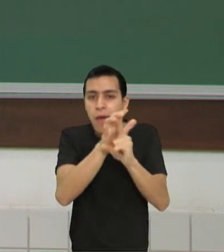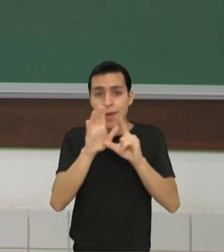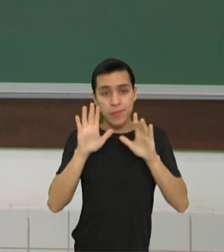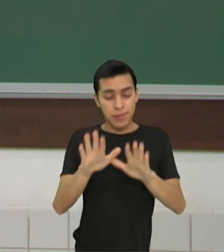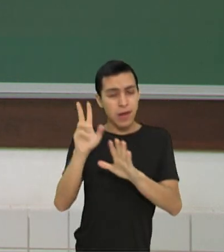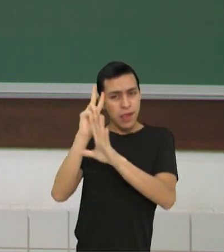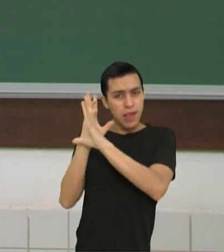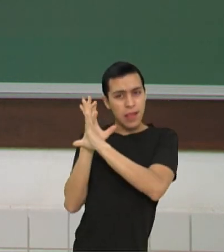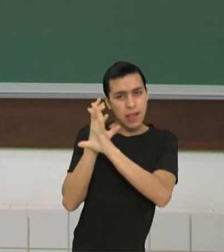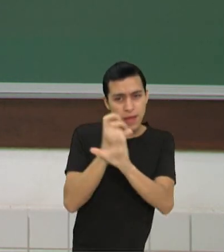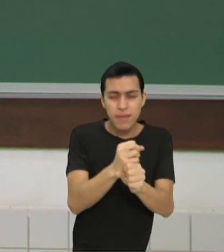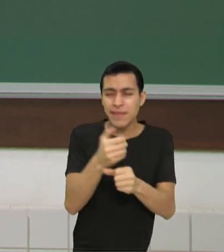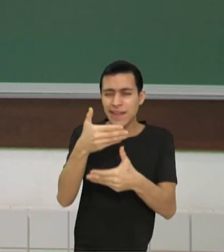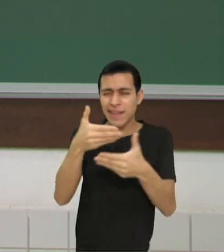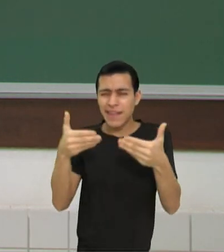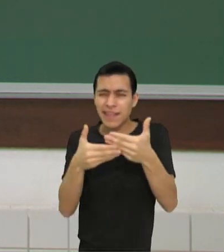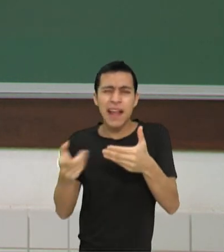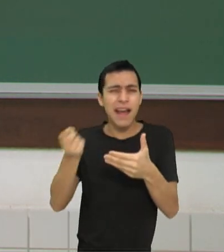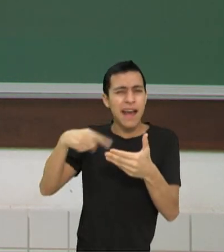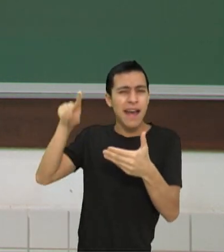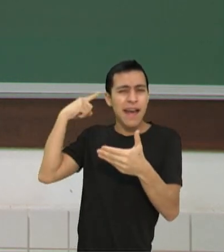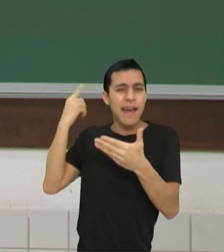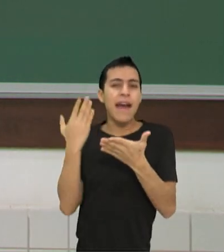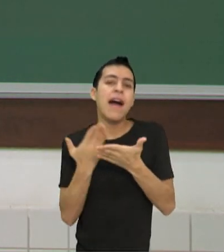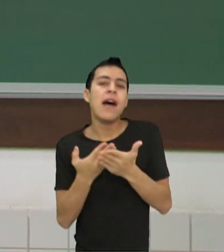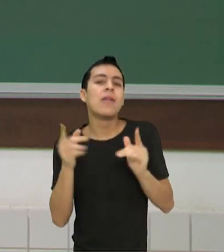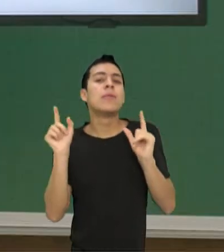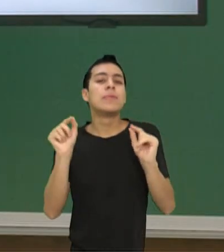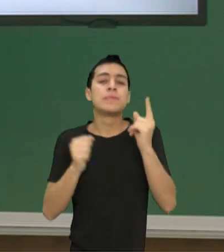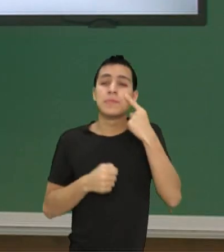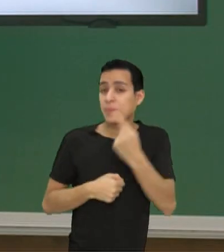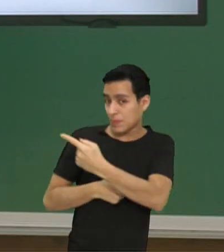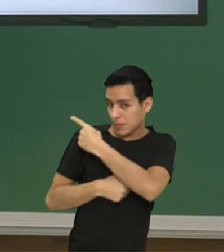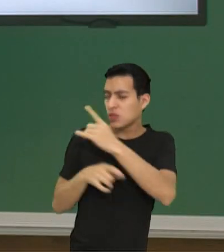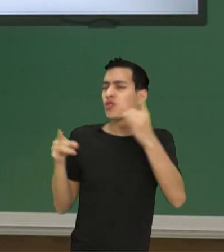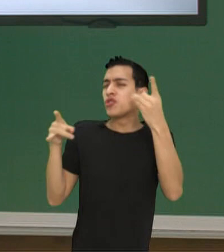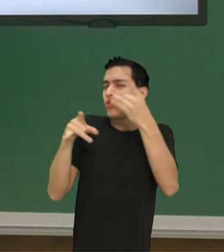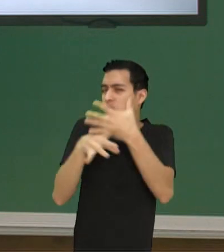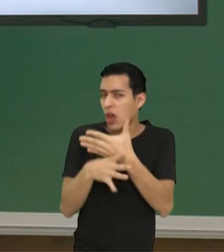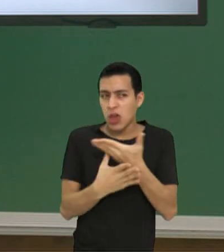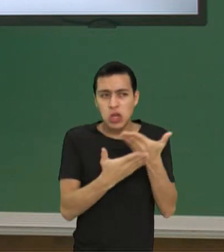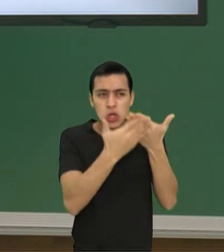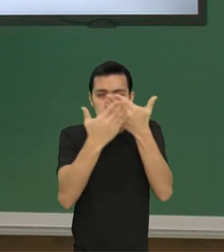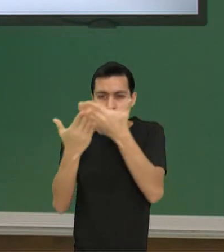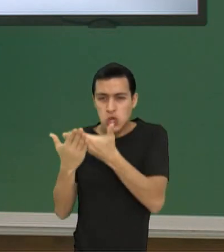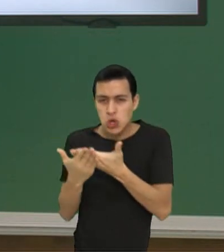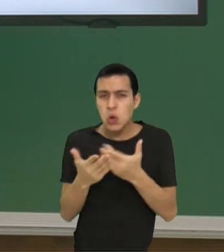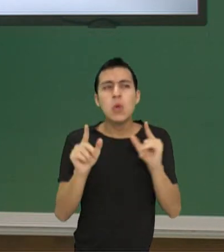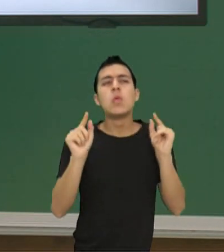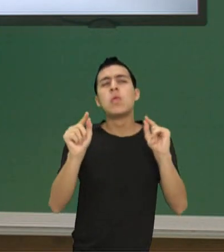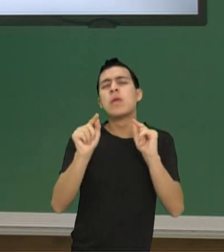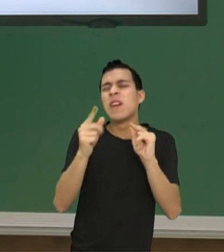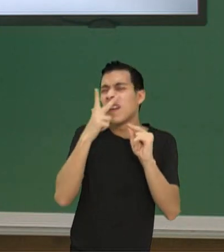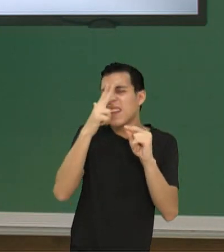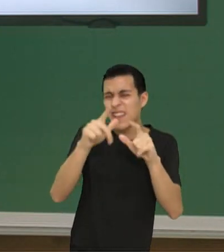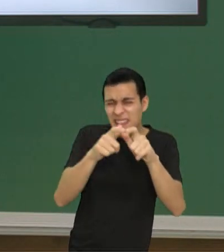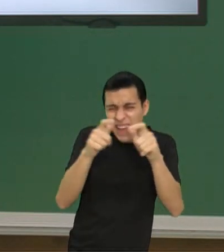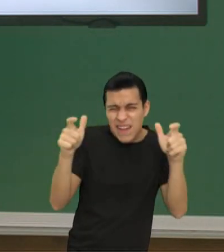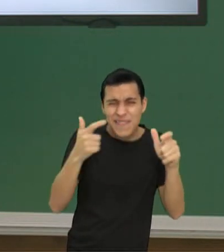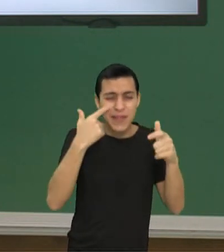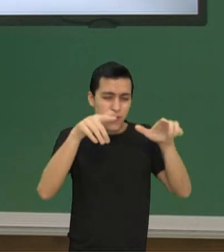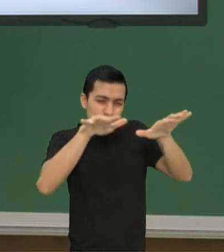pouquinho slides da aula passada, né, das aulas passadas, você já viu lá todos não, mas a maioria